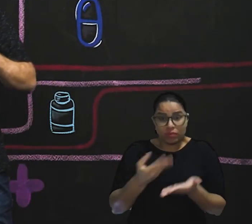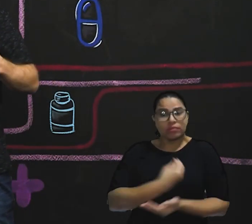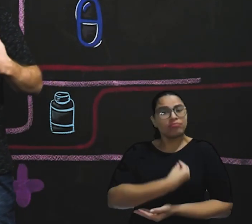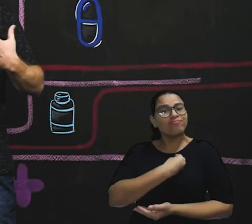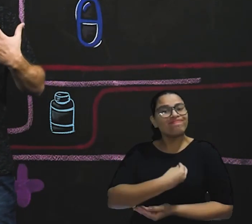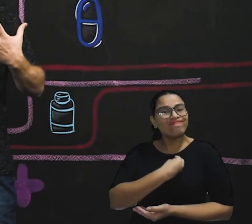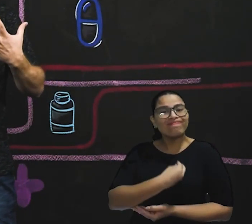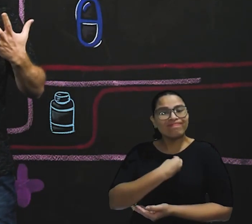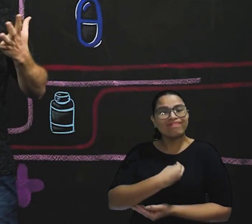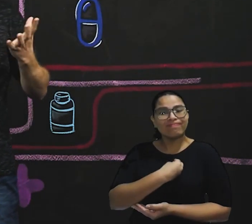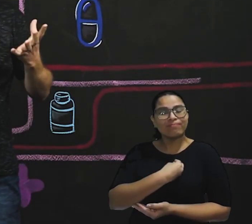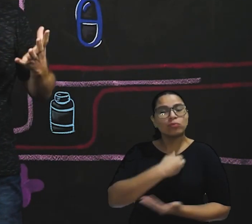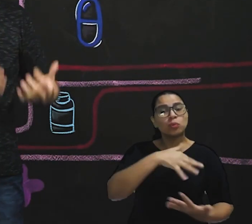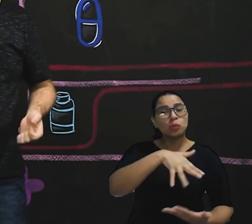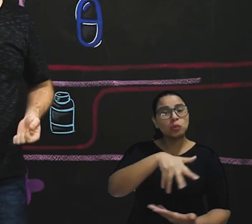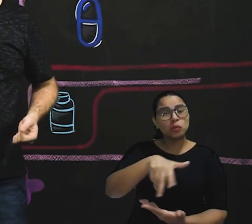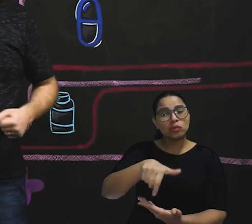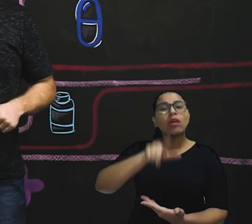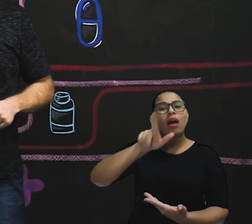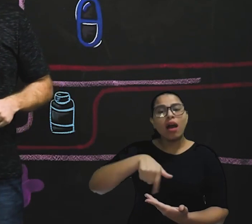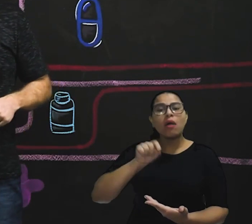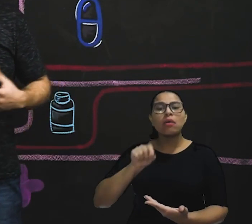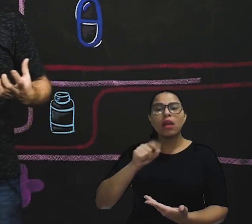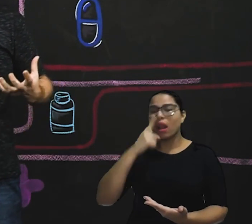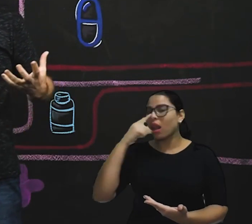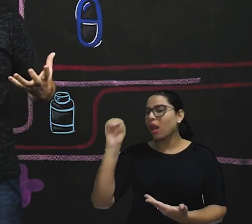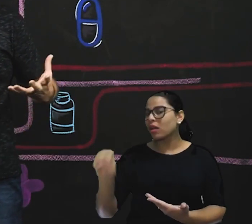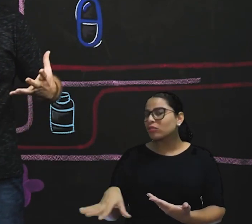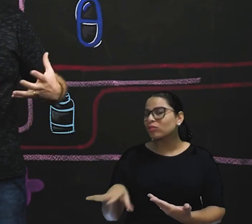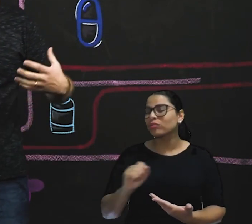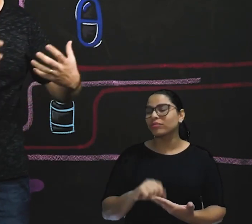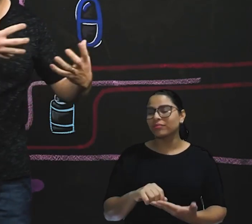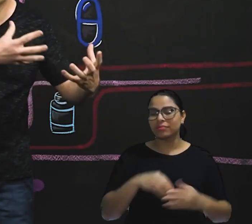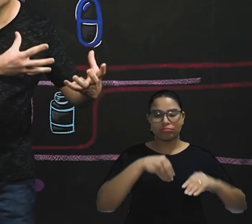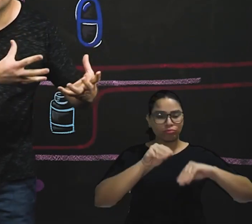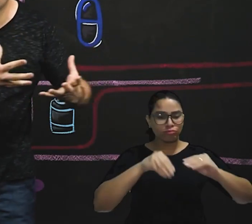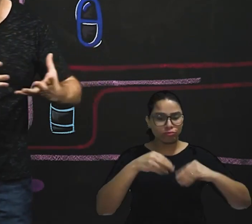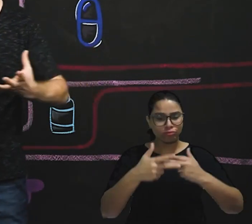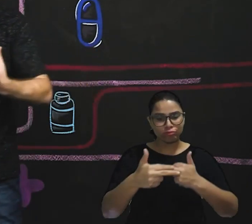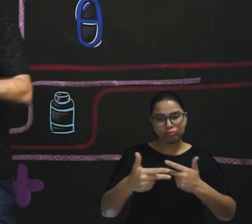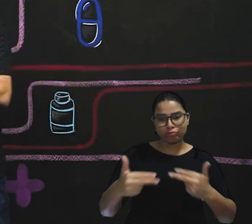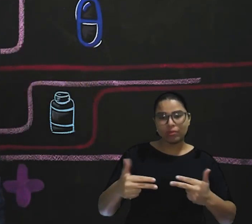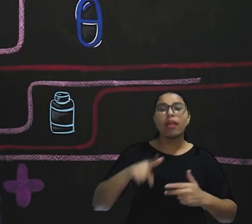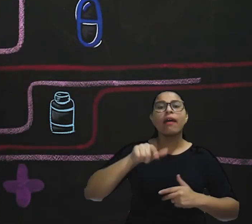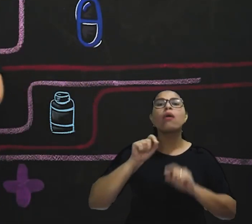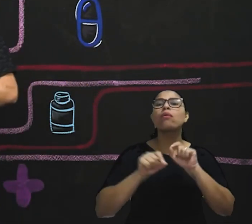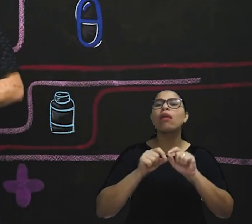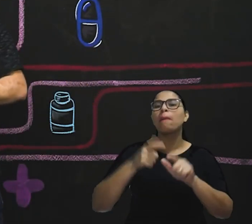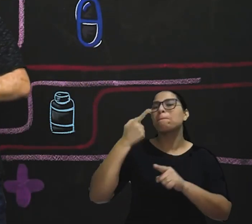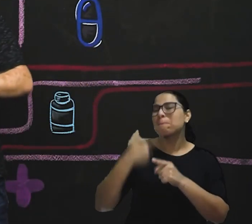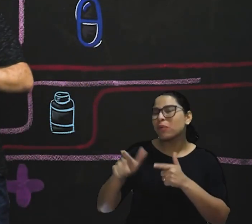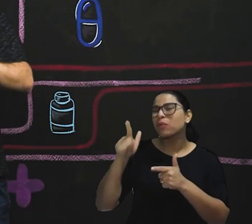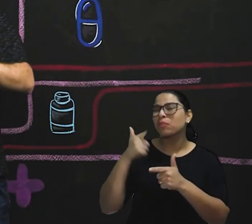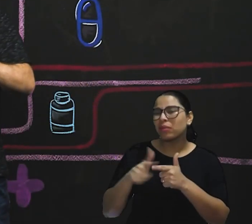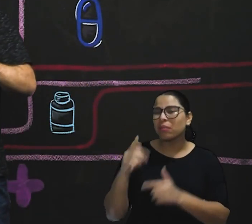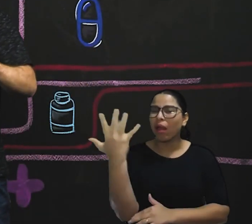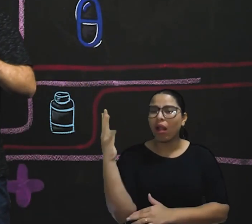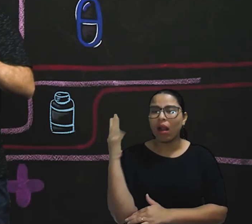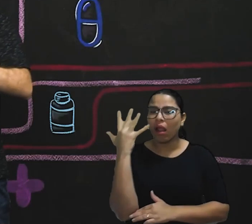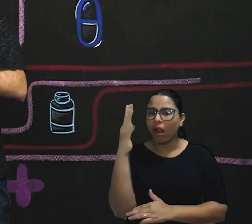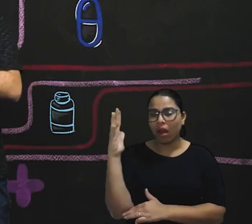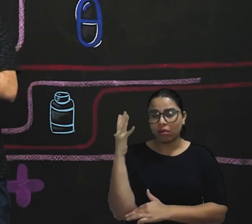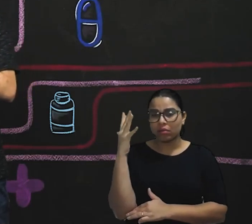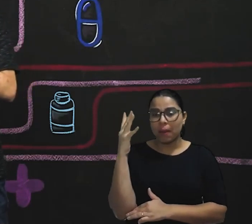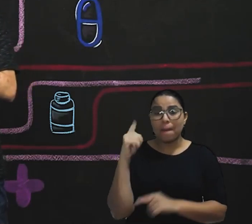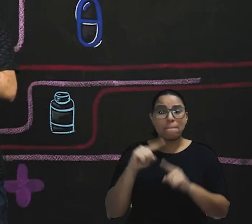que estamos aí do uso do descartável. Isso, obviamente, acaba gerando diversos problemas ambientais nesse processo. Mas